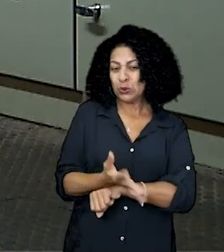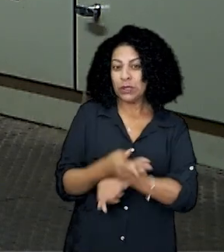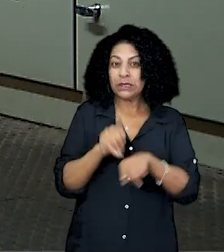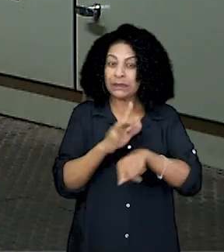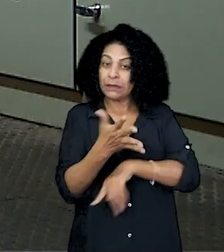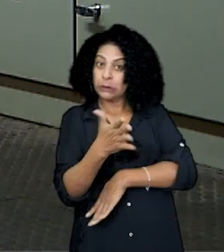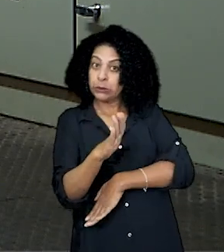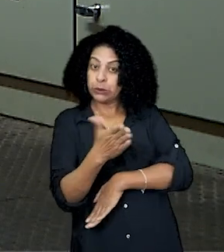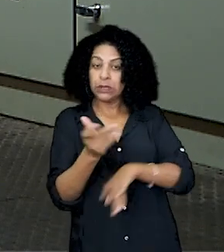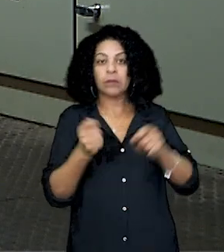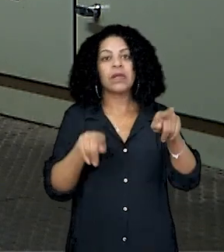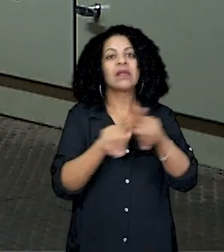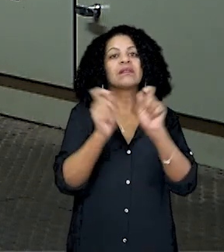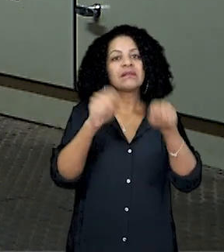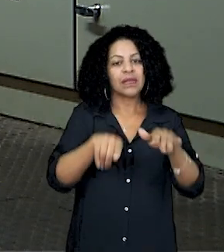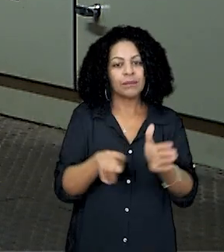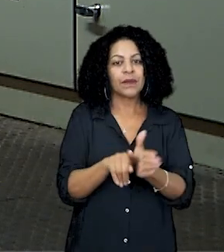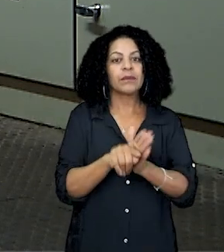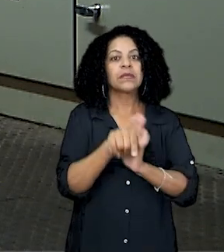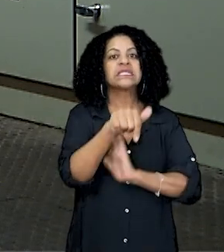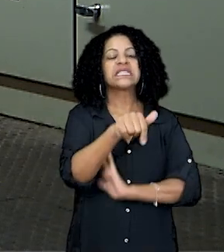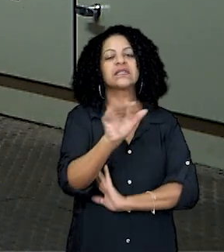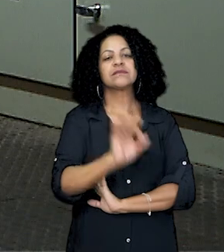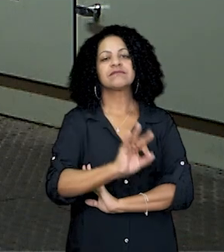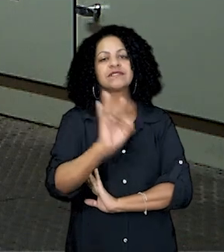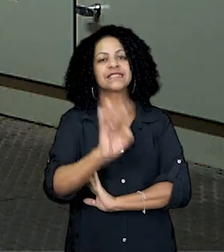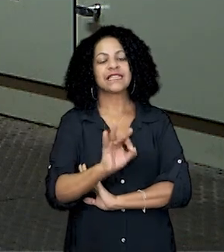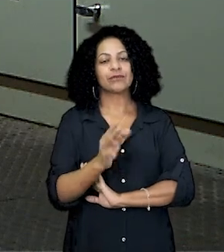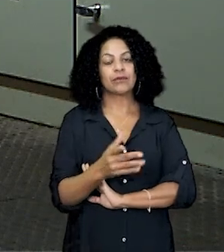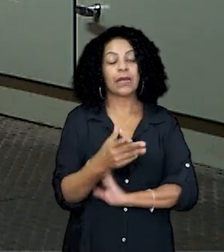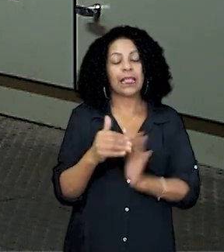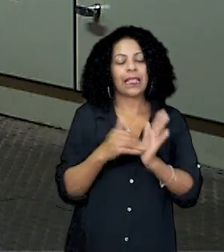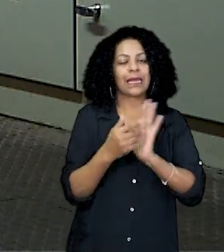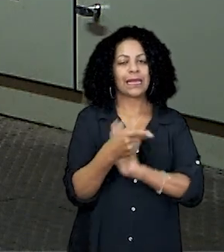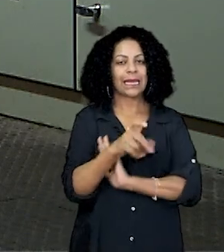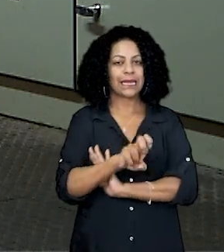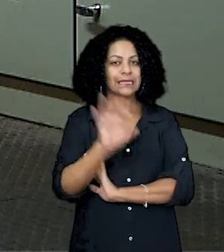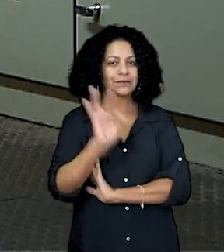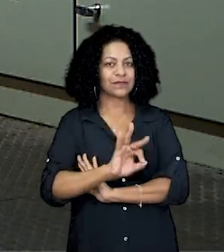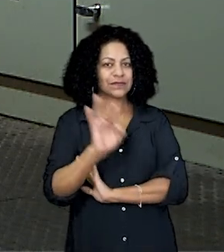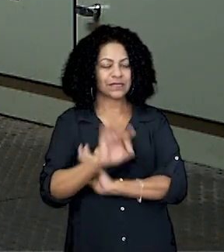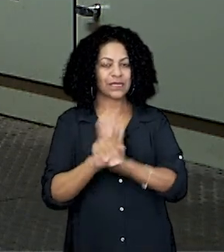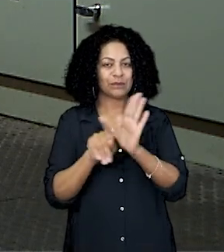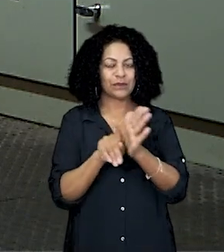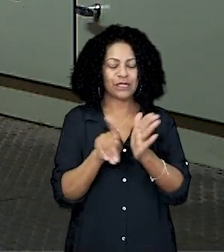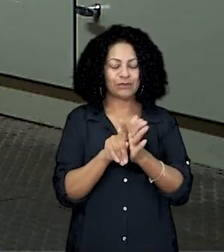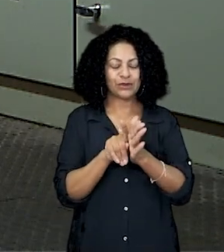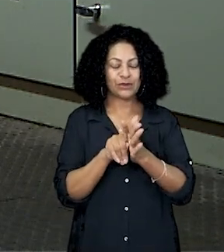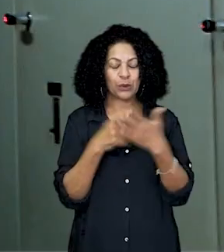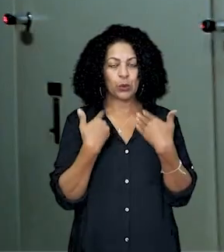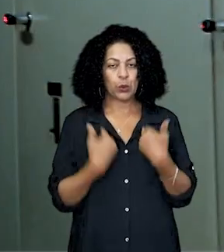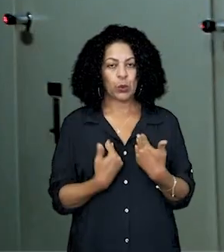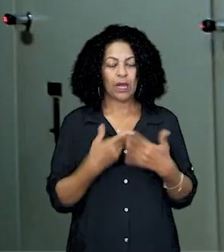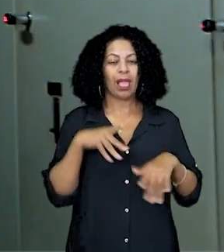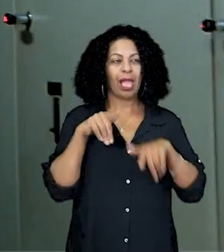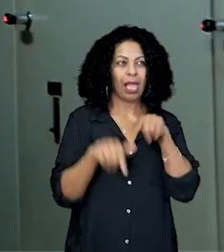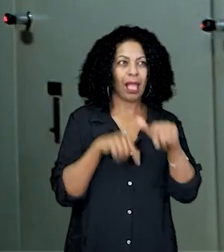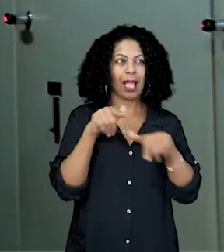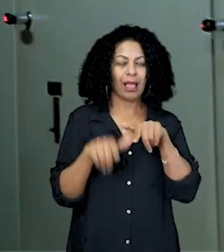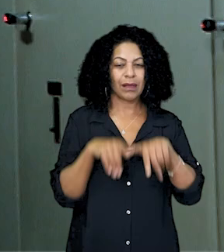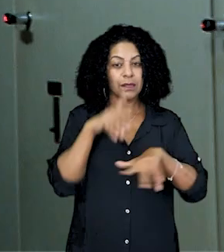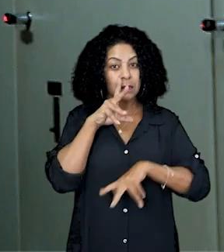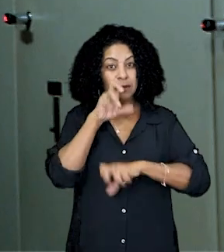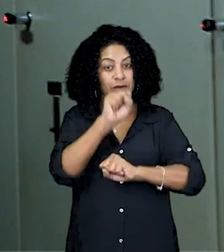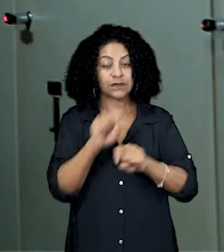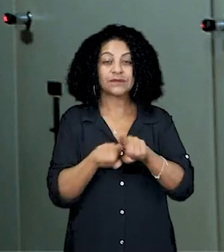menos parcialmente nesse período, varia de 7% a 15% do total da força de trabalho. Aqui no